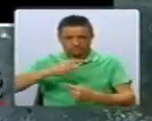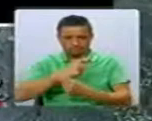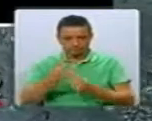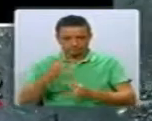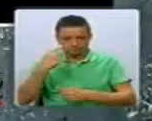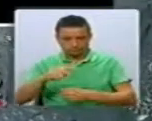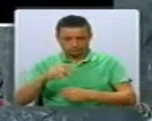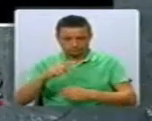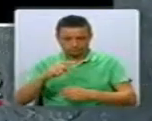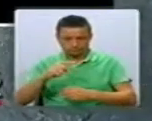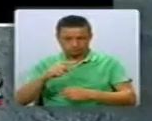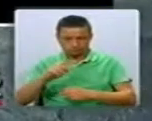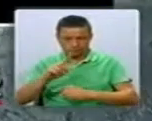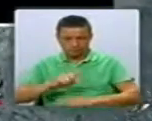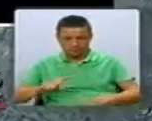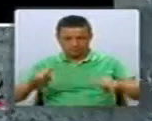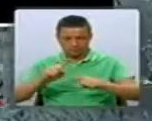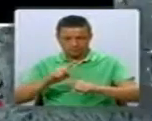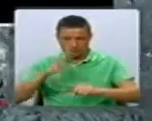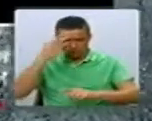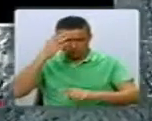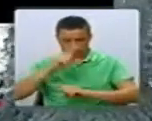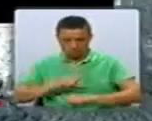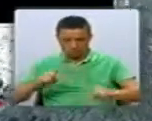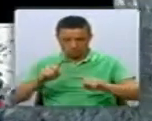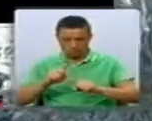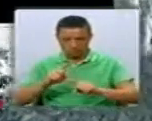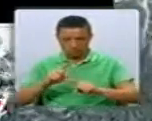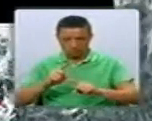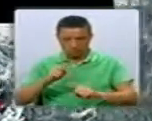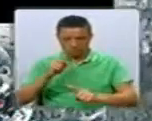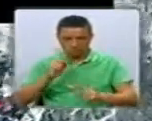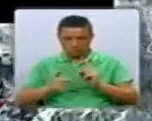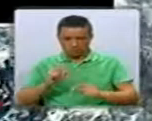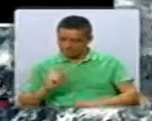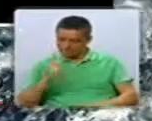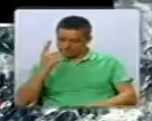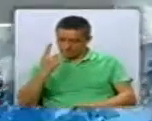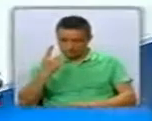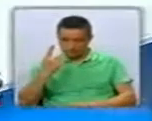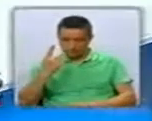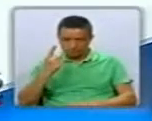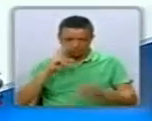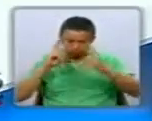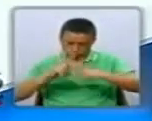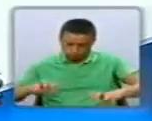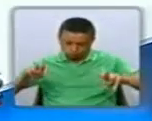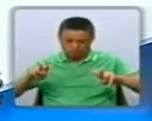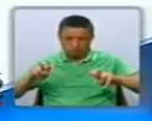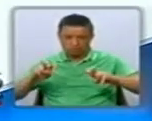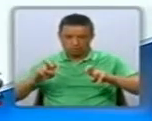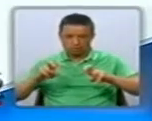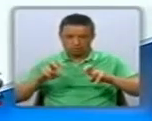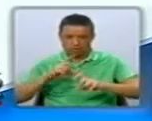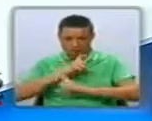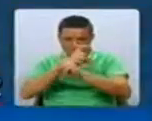e as elípticas não são tão numerosas assim. Ora, o que pela primeira vez foi descoberto e